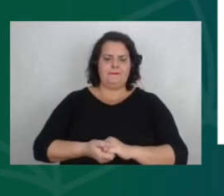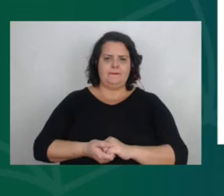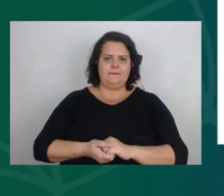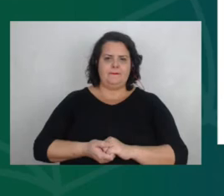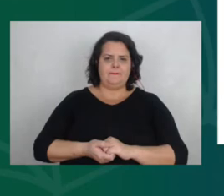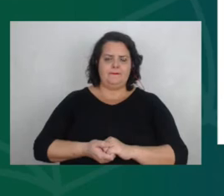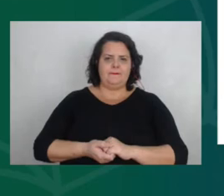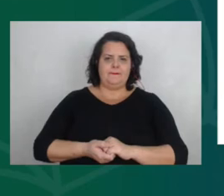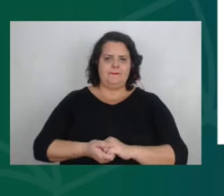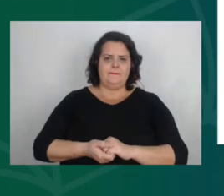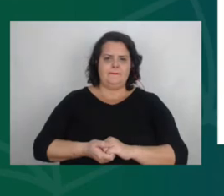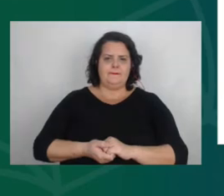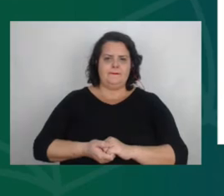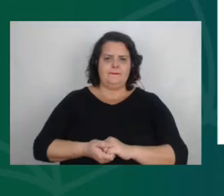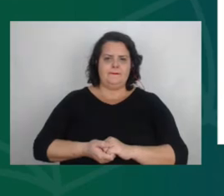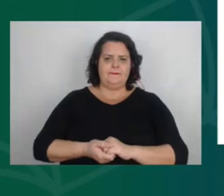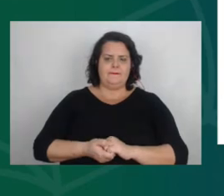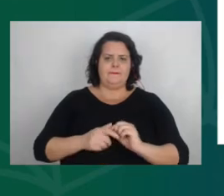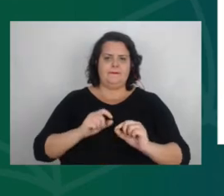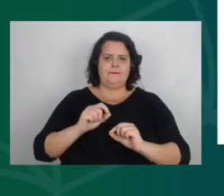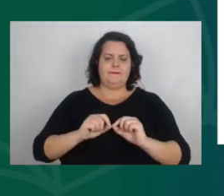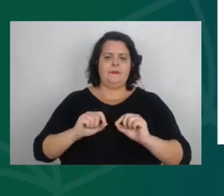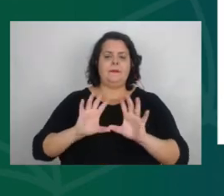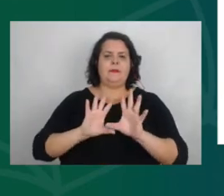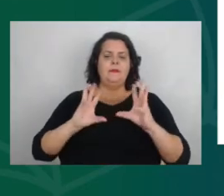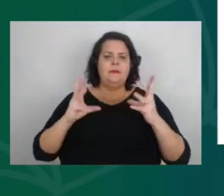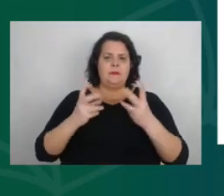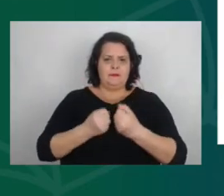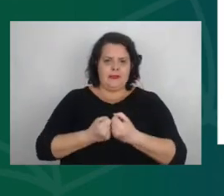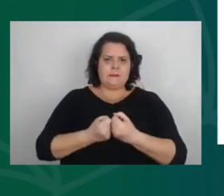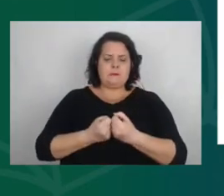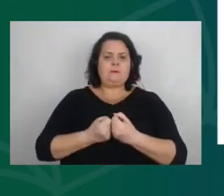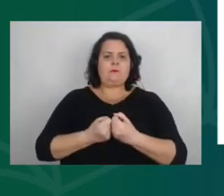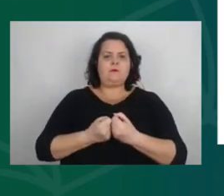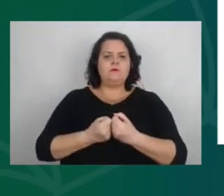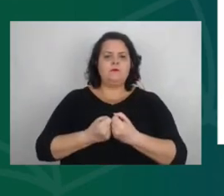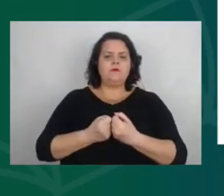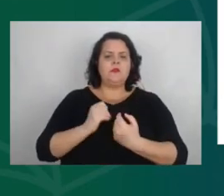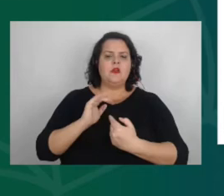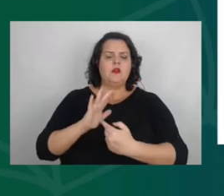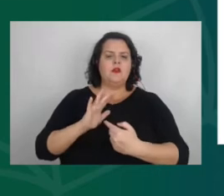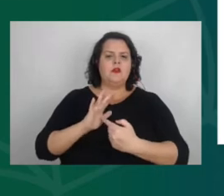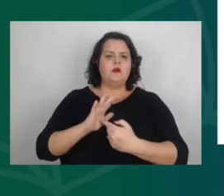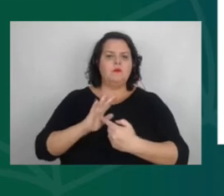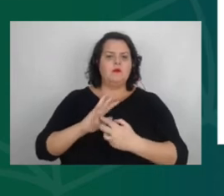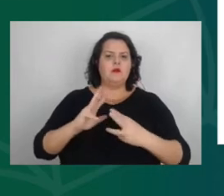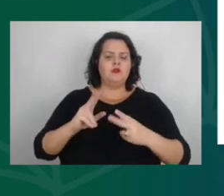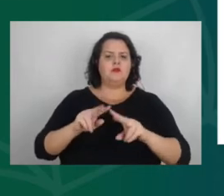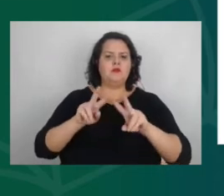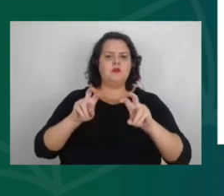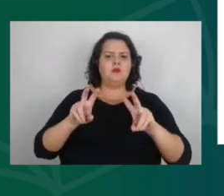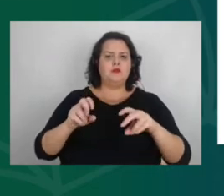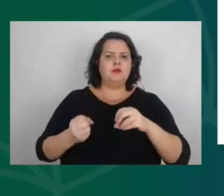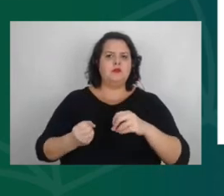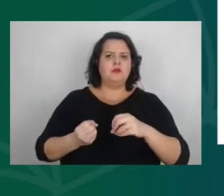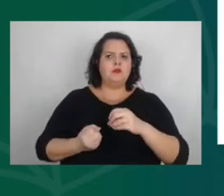A própria Organização Mundial de Saúde, né, e com essas questões ambientais que estão se aflorando cada vez mais, não só em